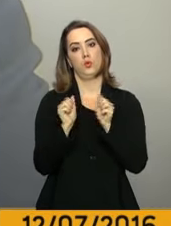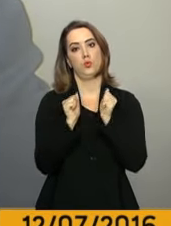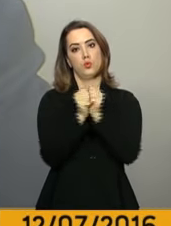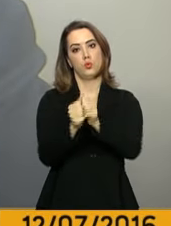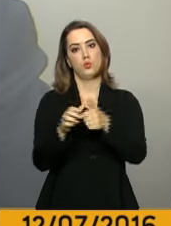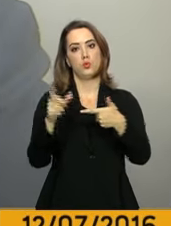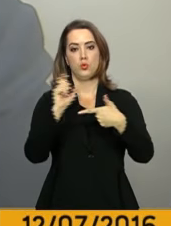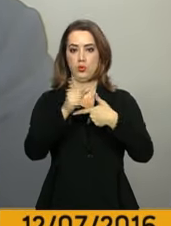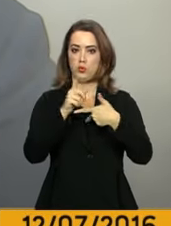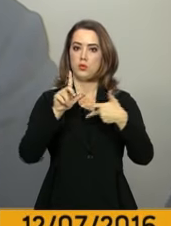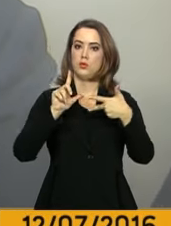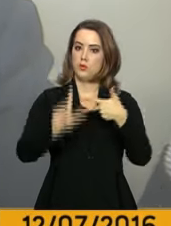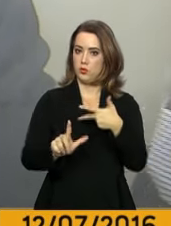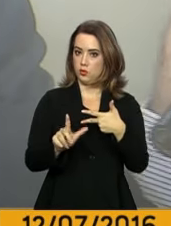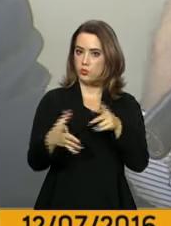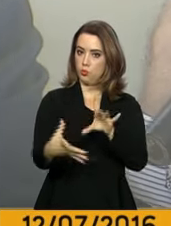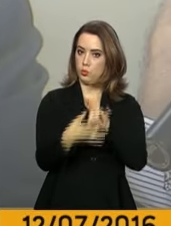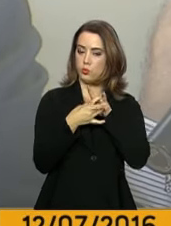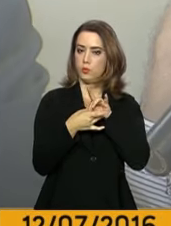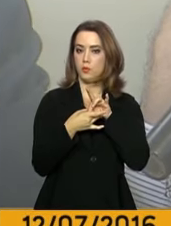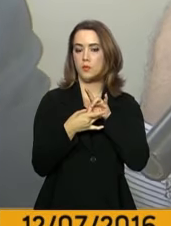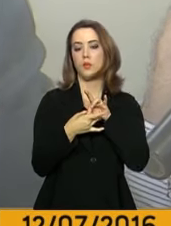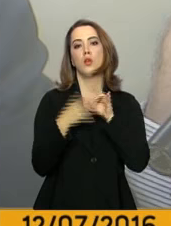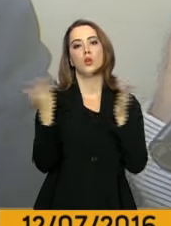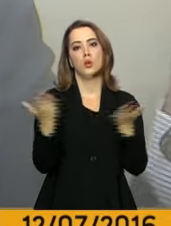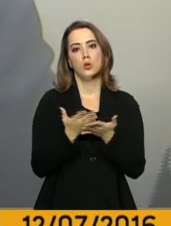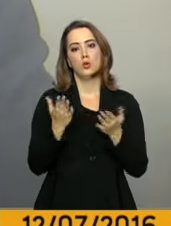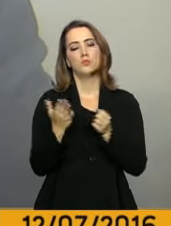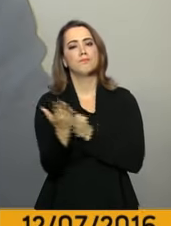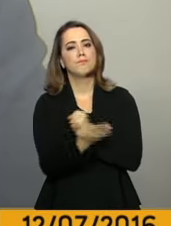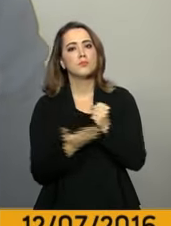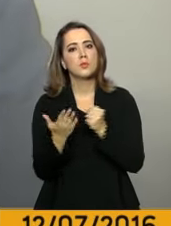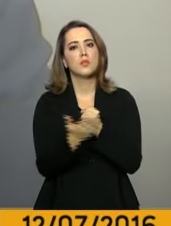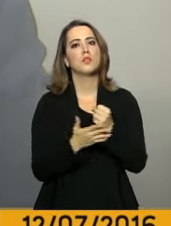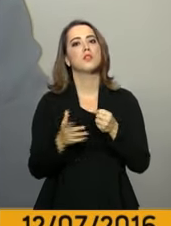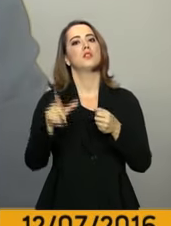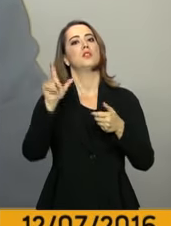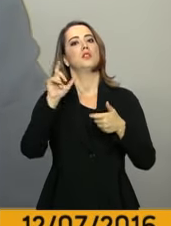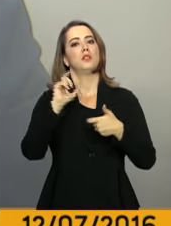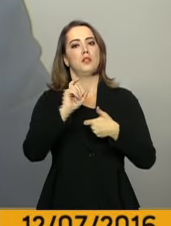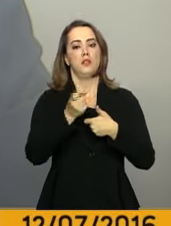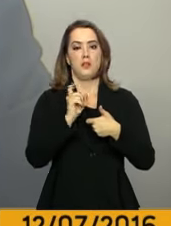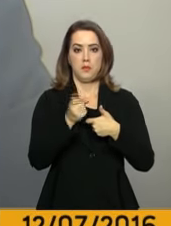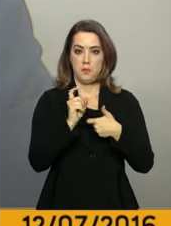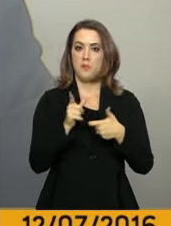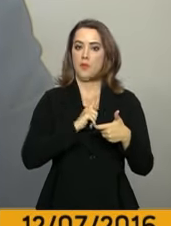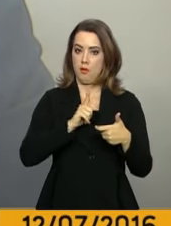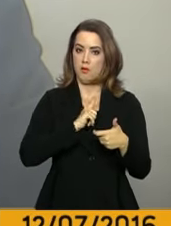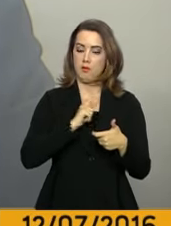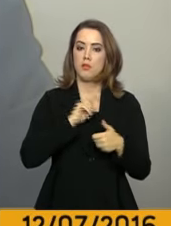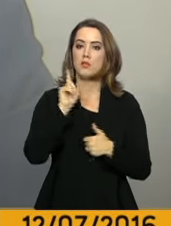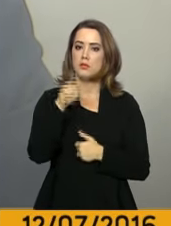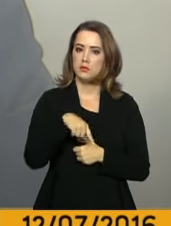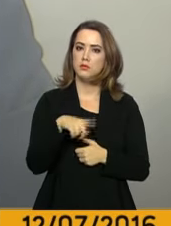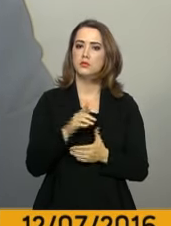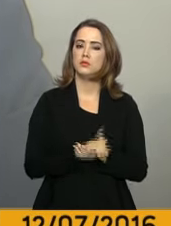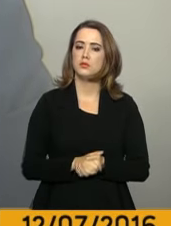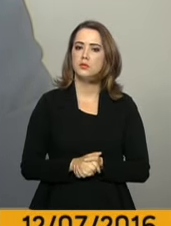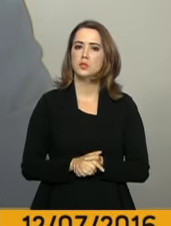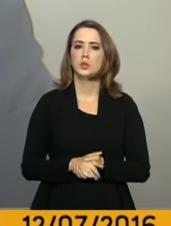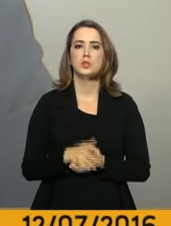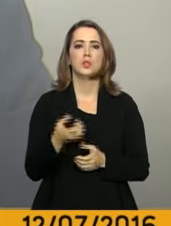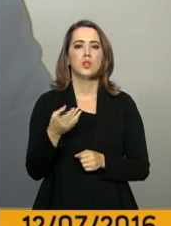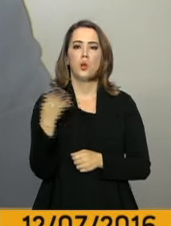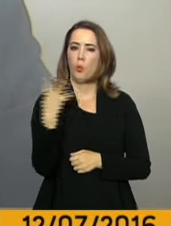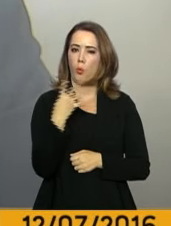legislativo hoje convenhamos a base parlamentar que o Executivo tem é é algo que pelo menos 4